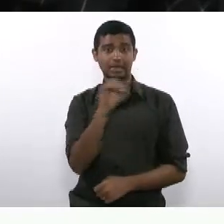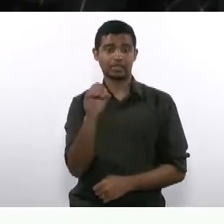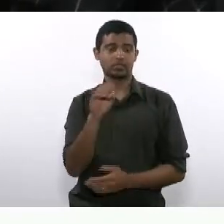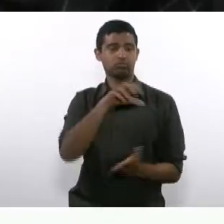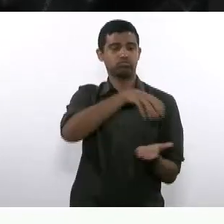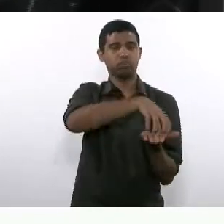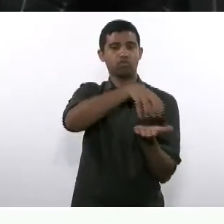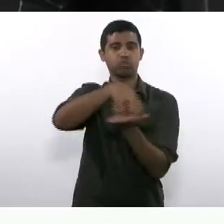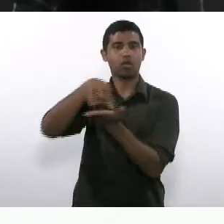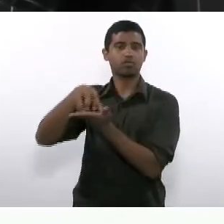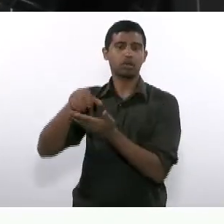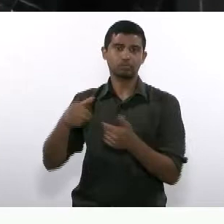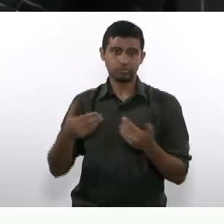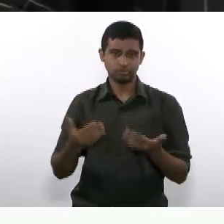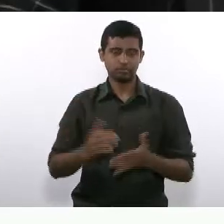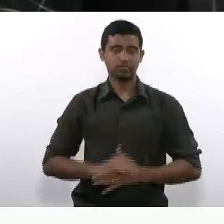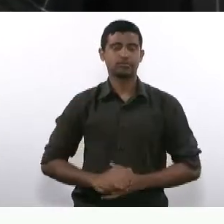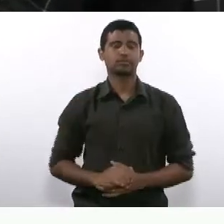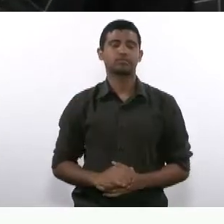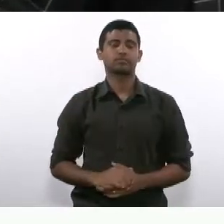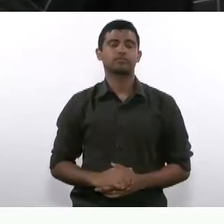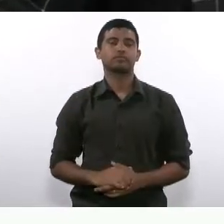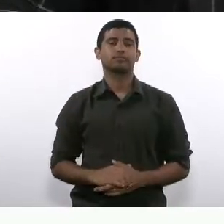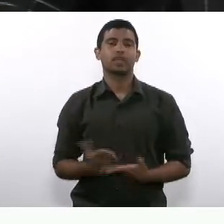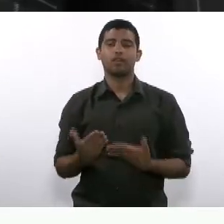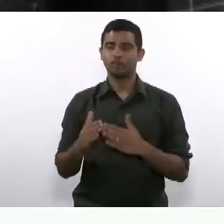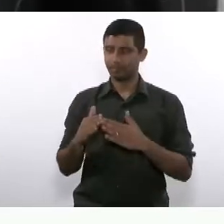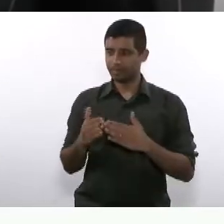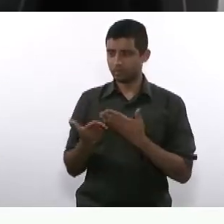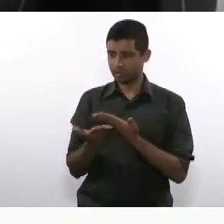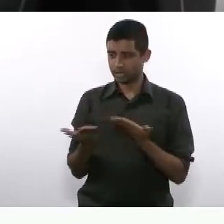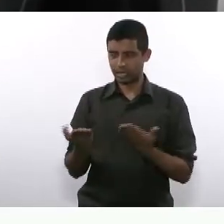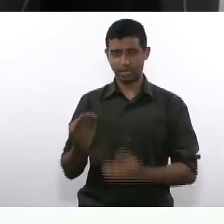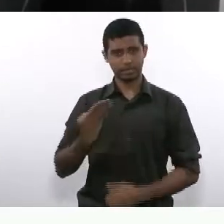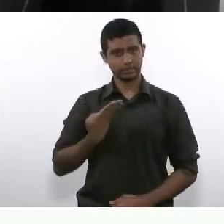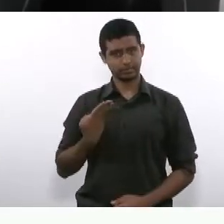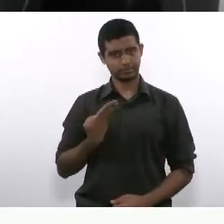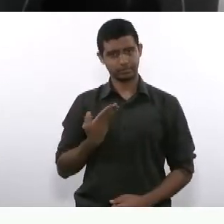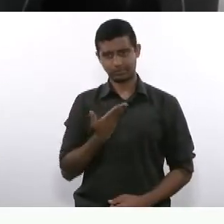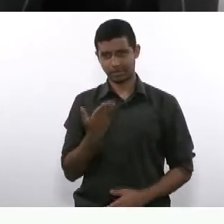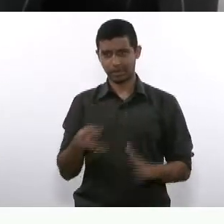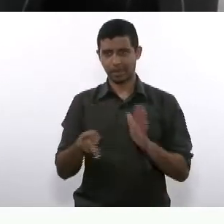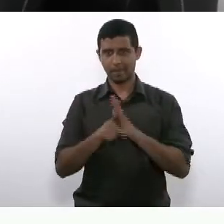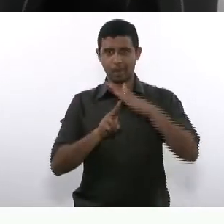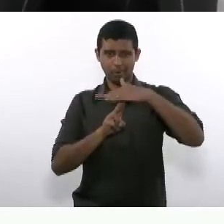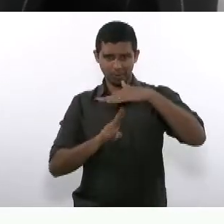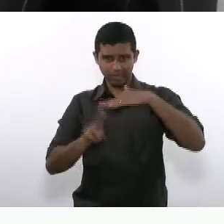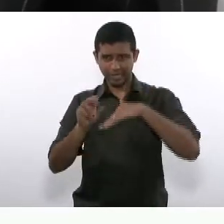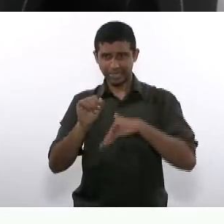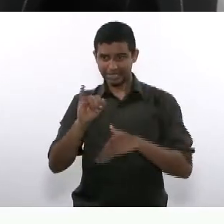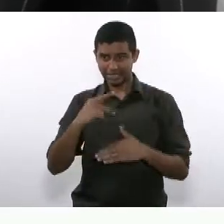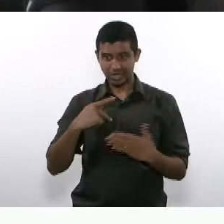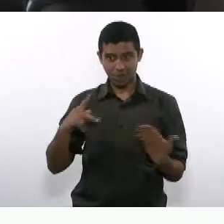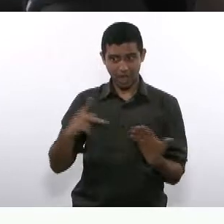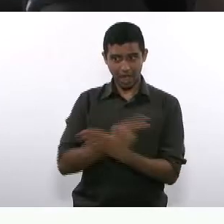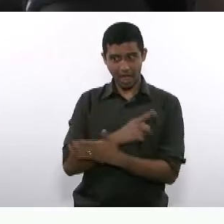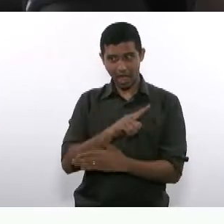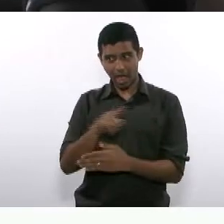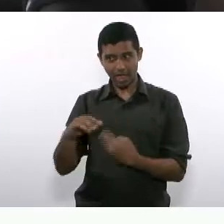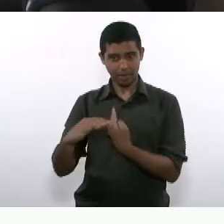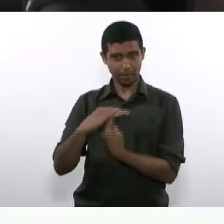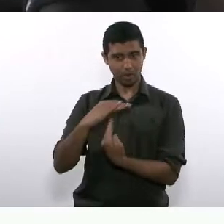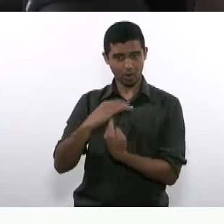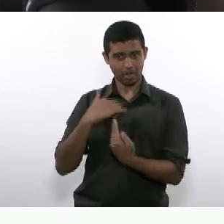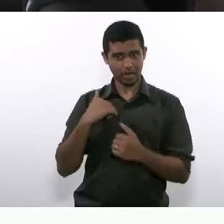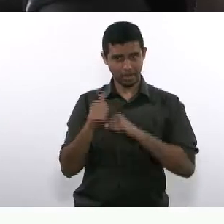Tá? Eu vou pedir aqui a meus amigos, meus colegas universitários, para me corrigirem a qualquer momento, se